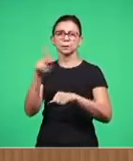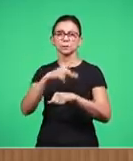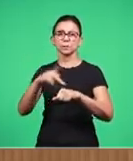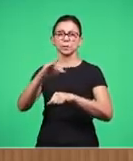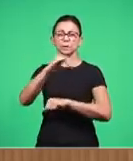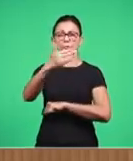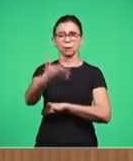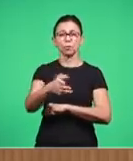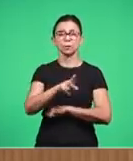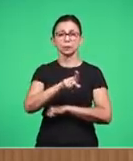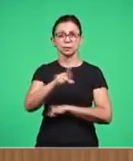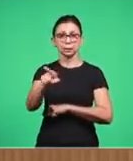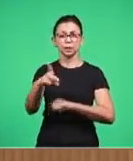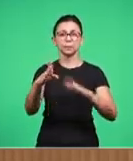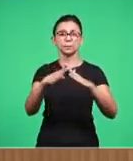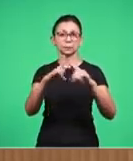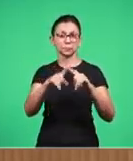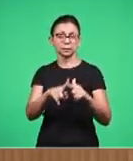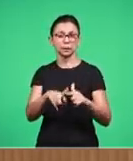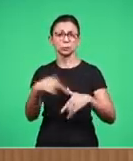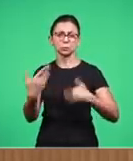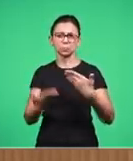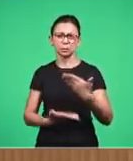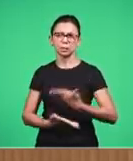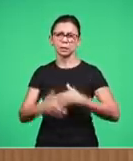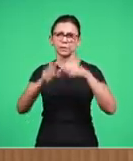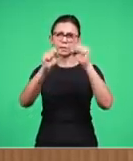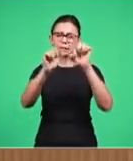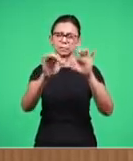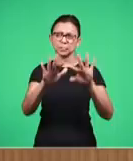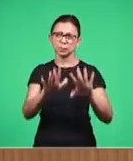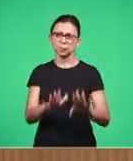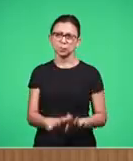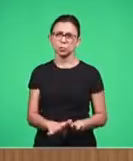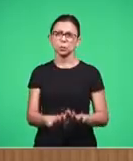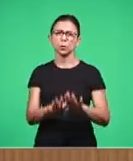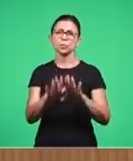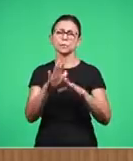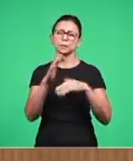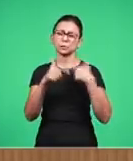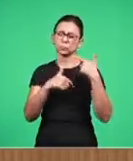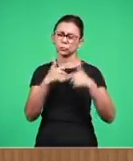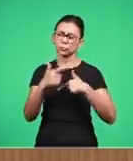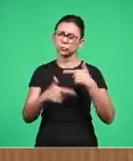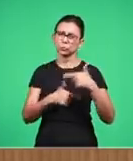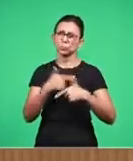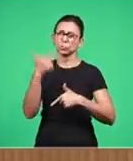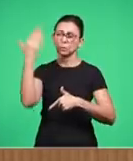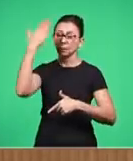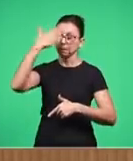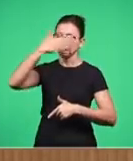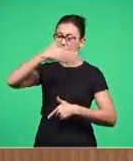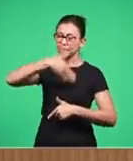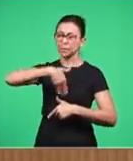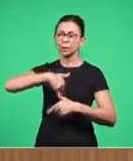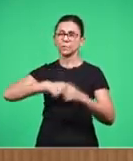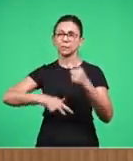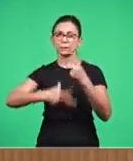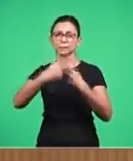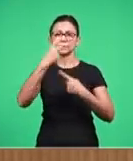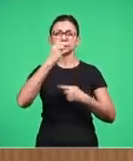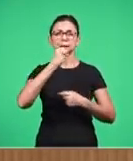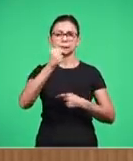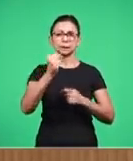as igrejas, os nossos irmãos, para que sejam passadas as horas de lutas e provas e sejam eles vencedores. Nós